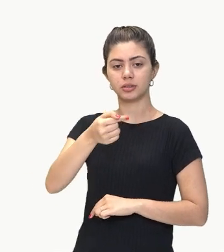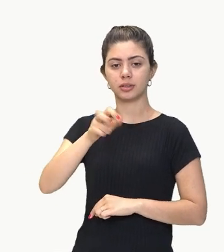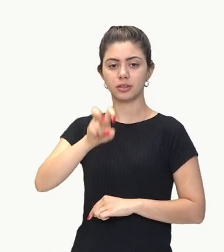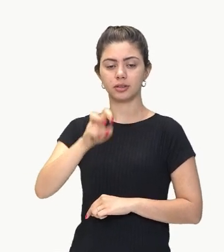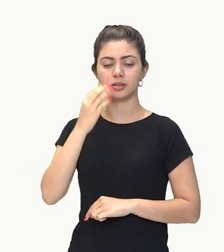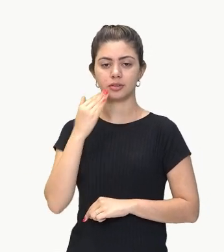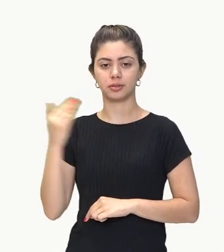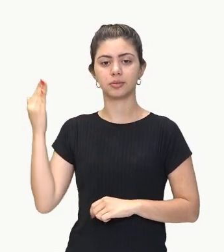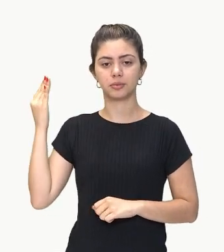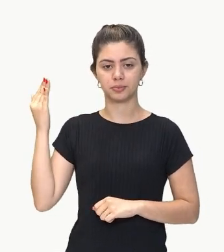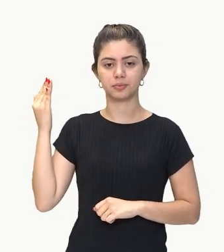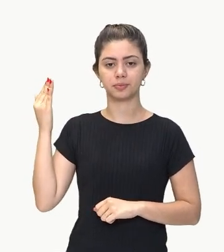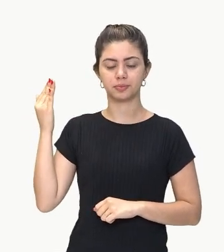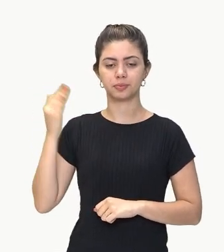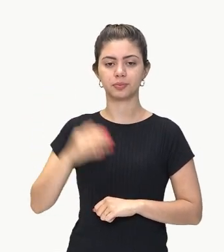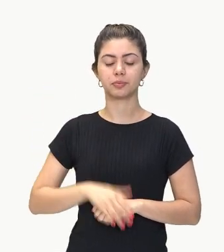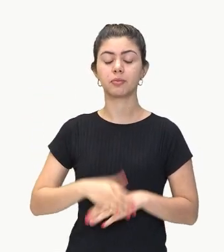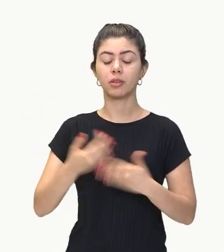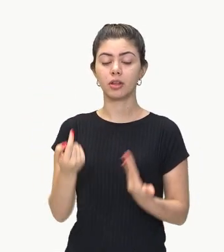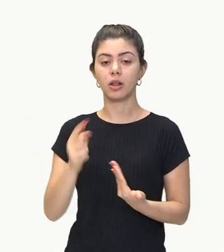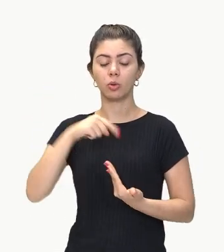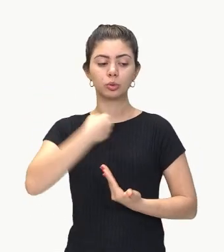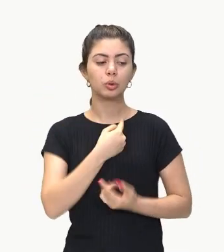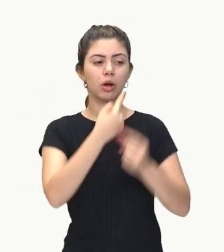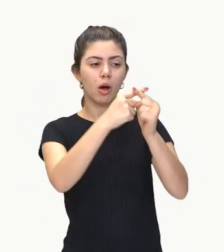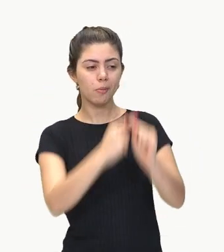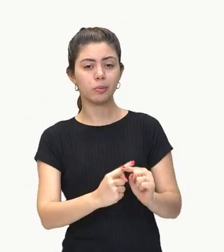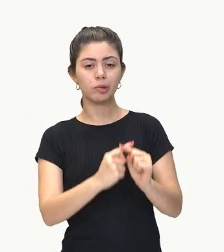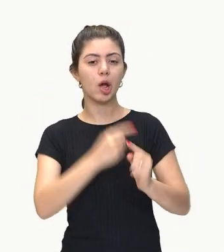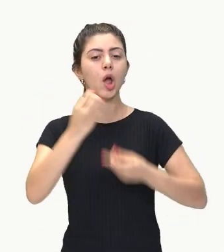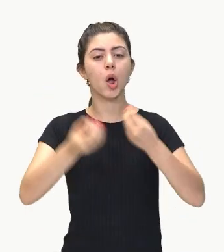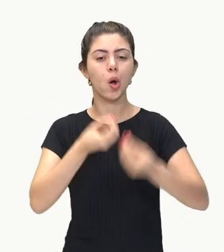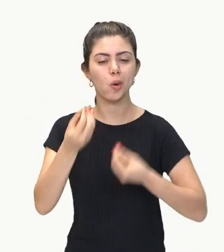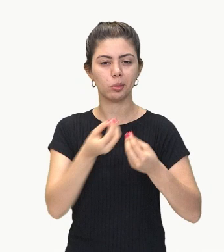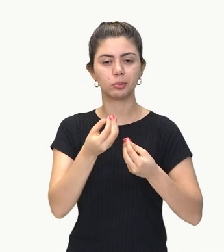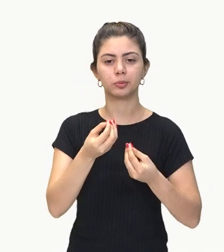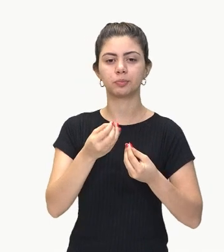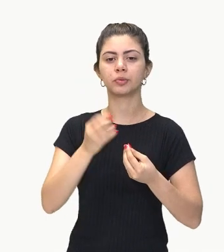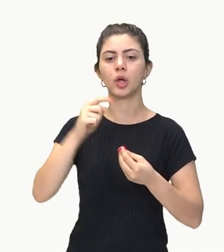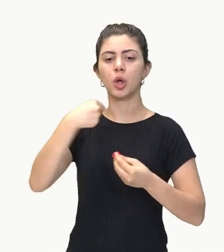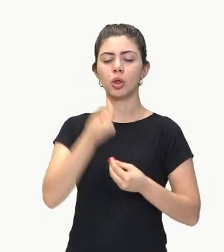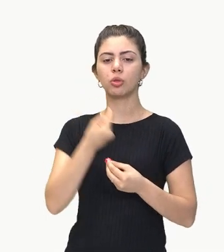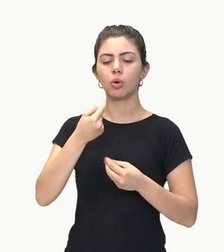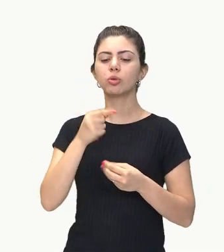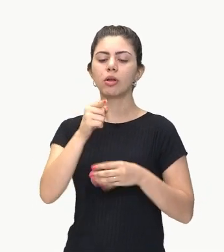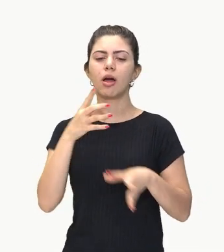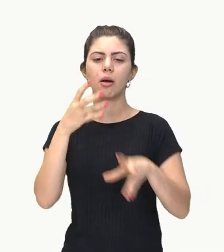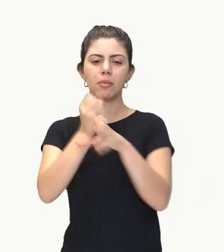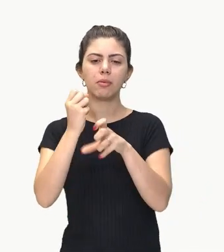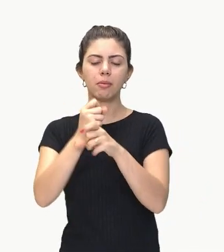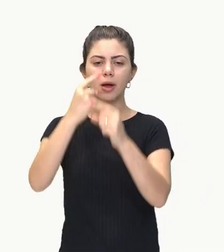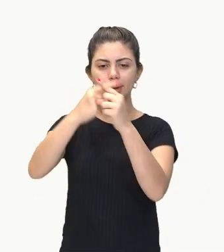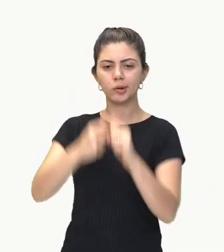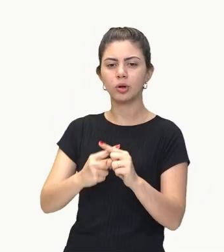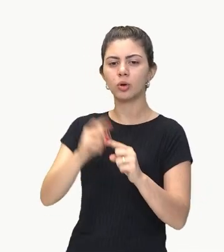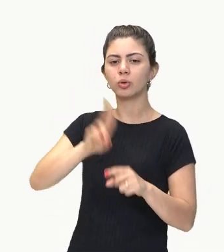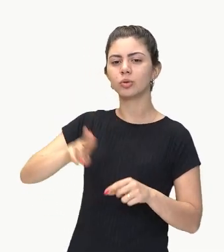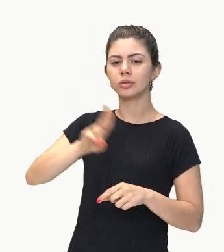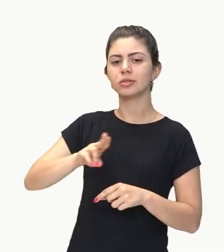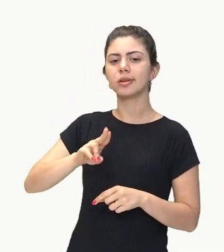3,75. Na hora da gente fazer a multiplicação, nós vamos executar a multiplicação utilizando o